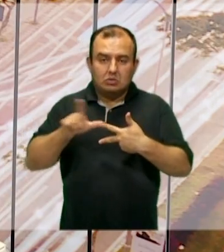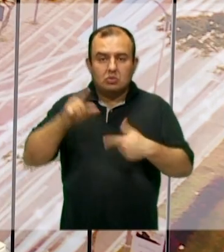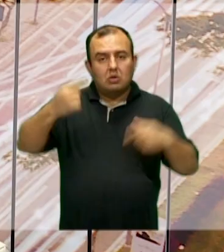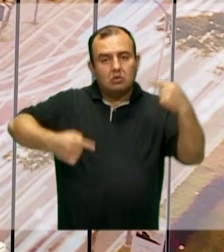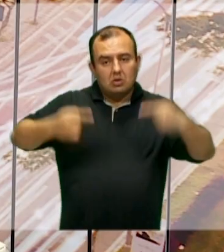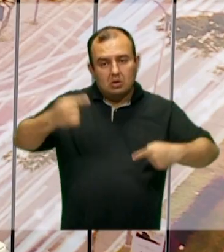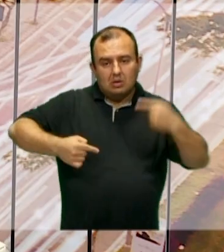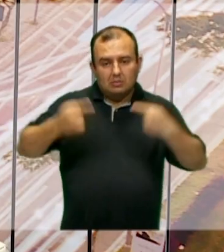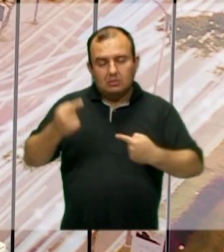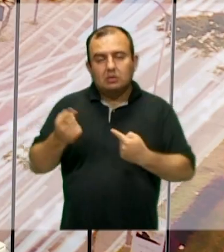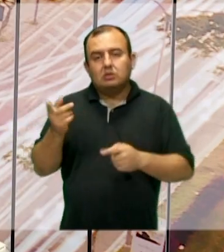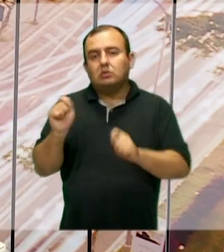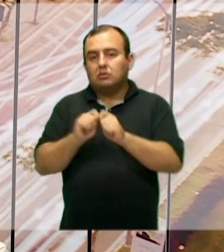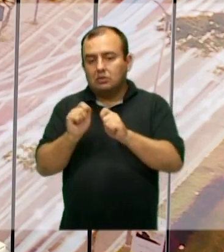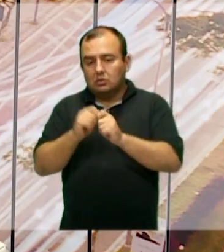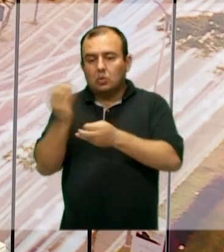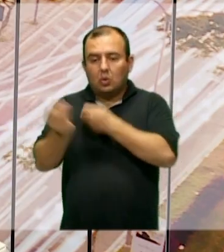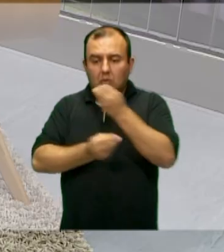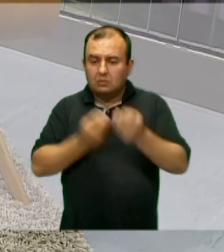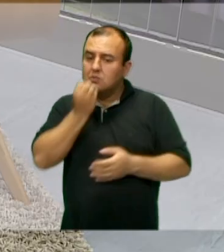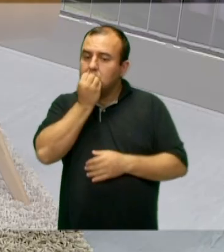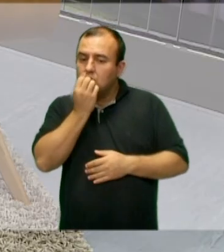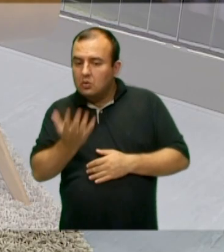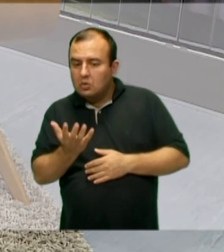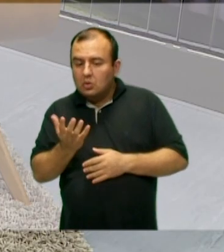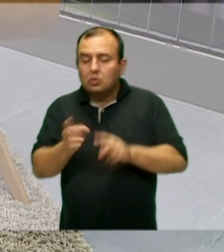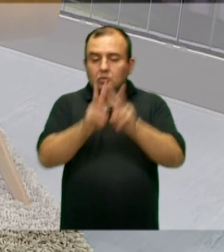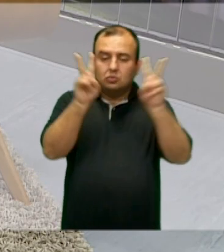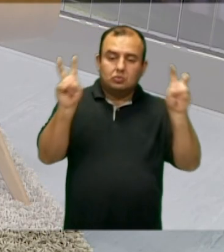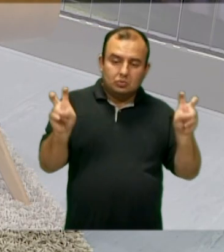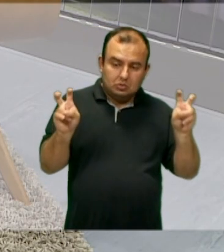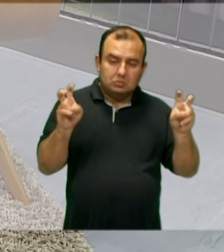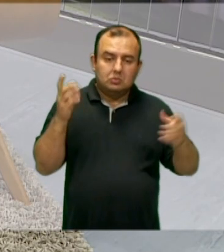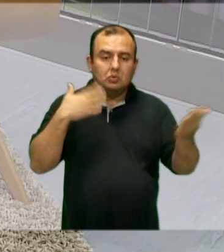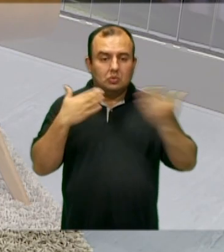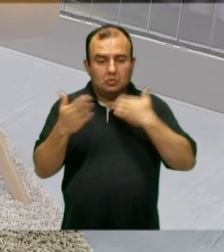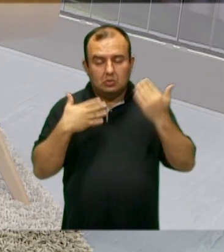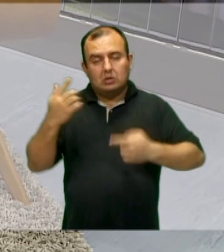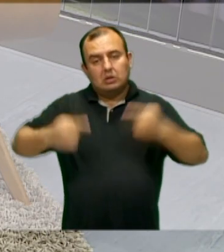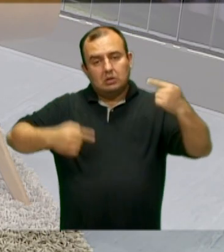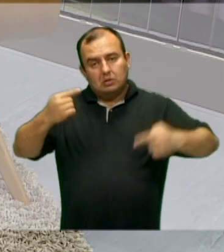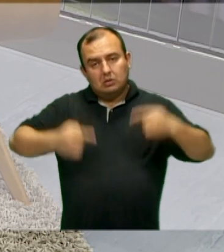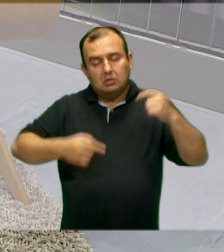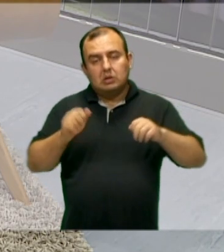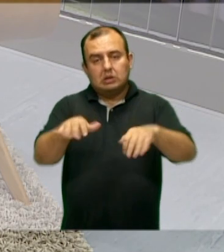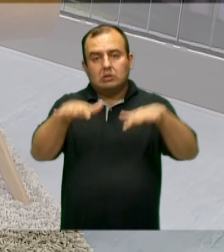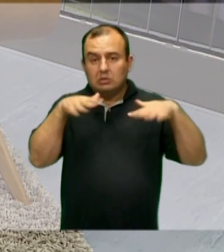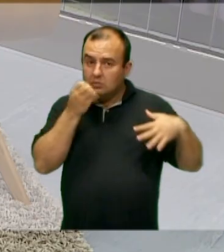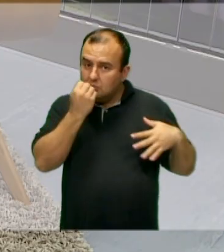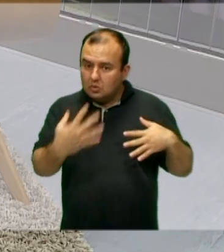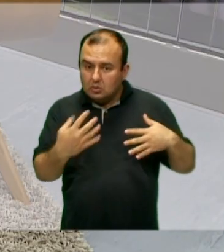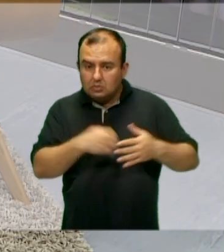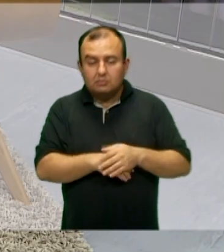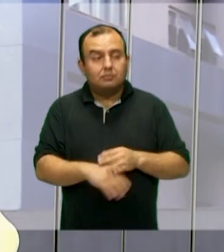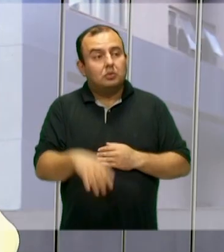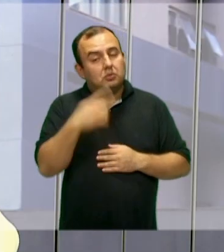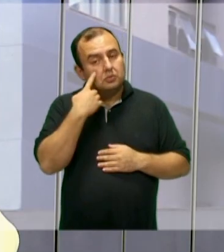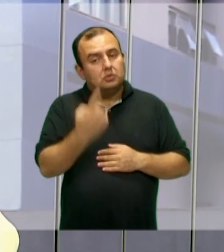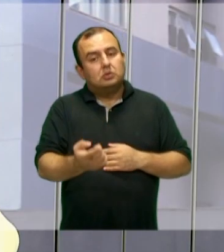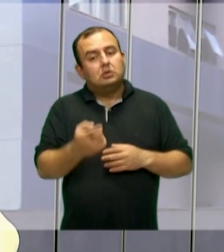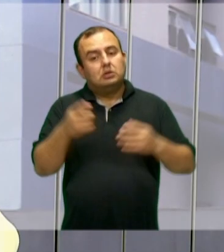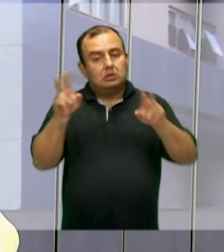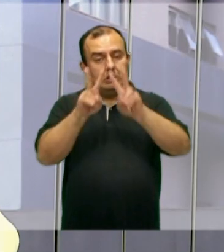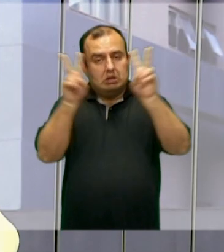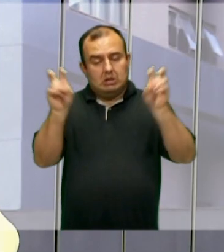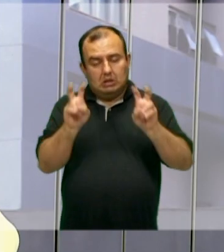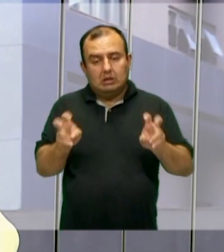que vocês estão fazendo? Está sendo produtivo? Os temas que estão sendo debatidos nas sessões? Olha, em relação a